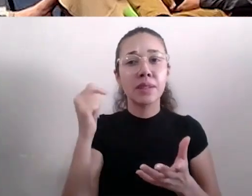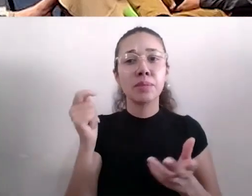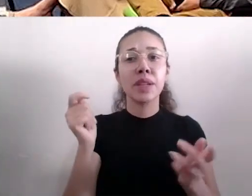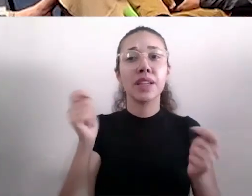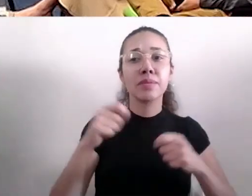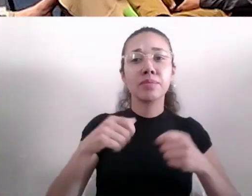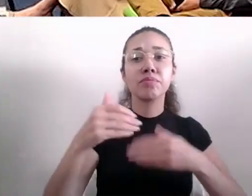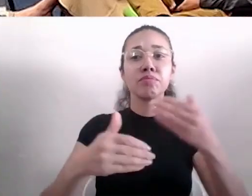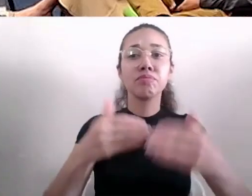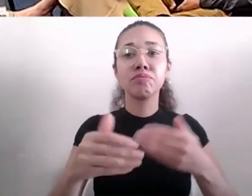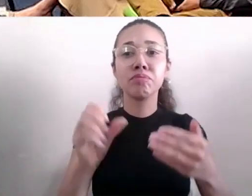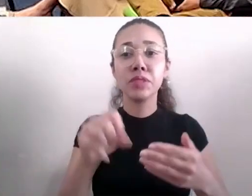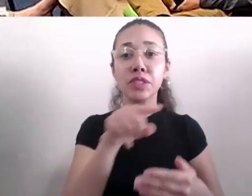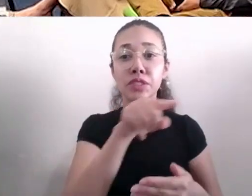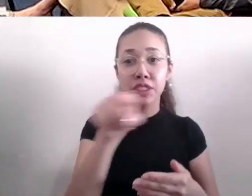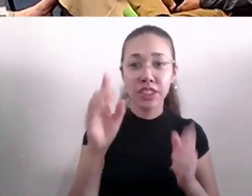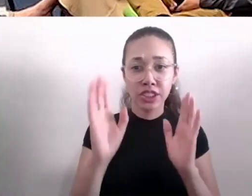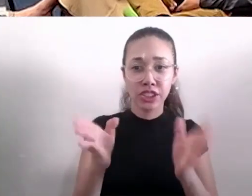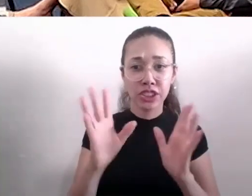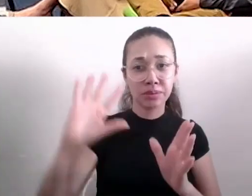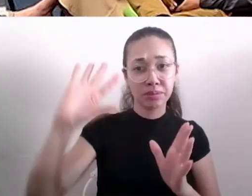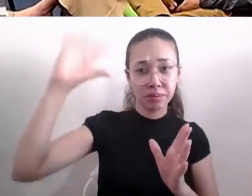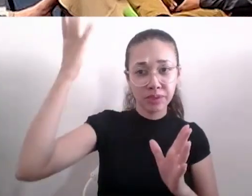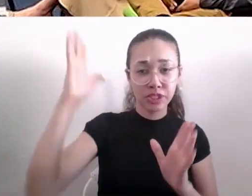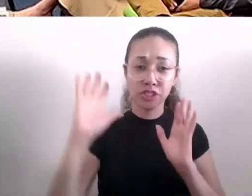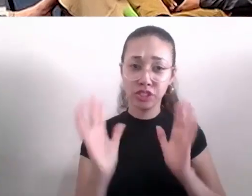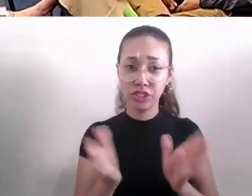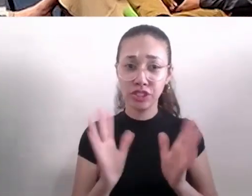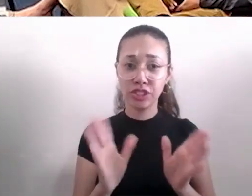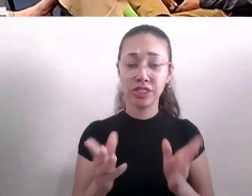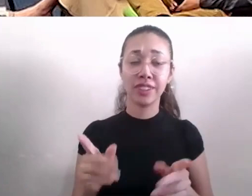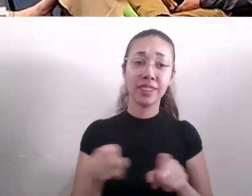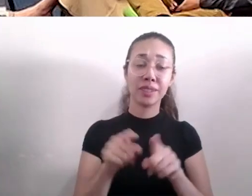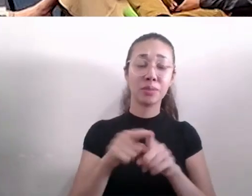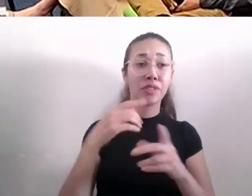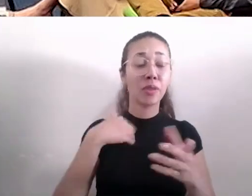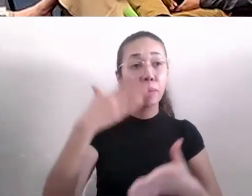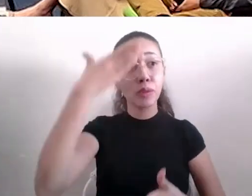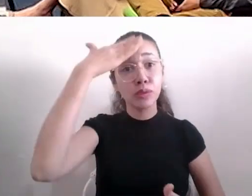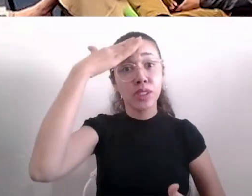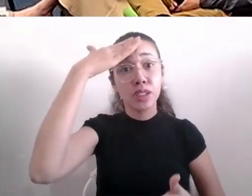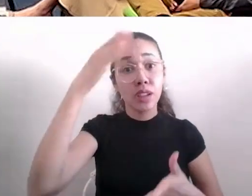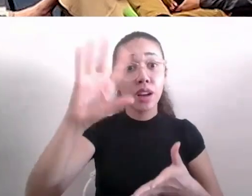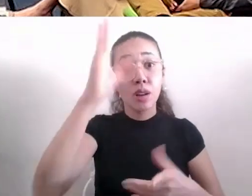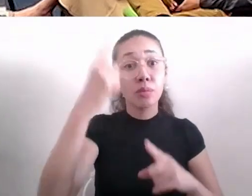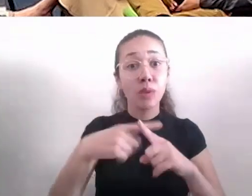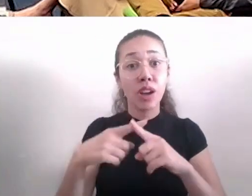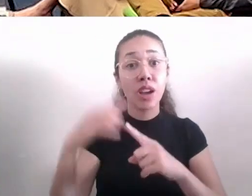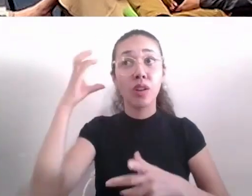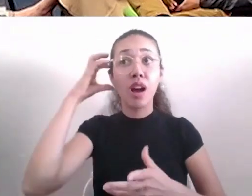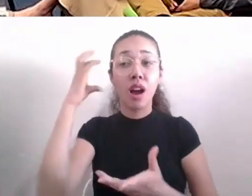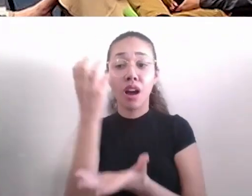uma situação assim em algum momento? De olhar para, meu Deus, isso aconteceu por causa do meu podcast.